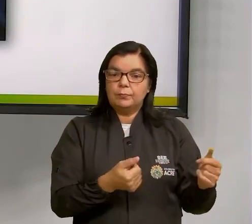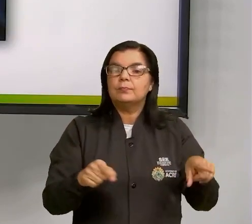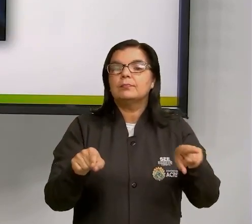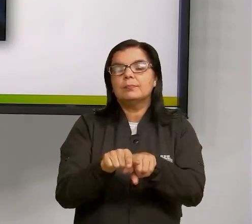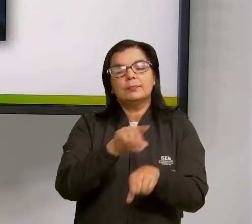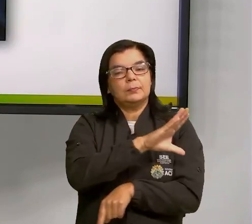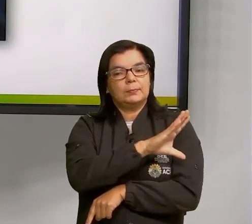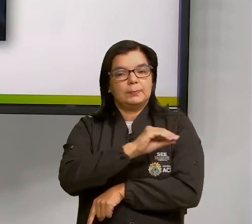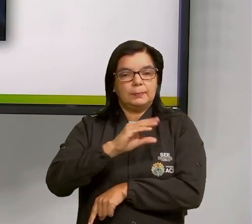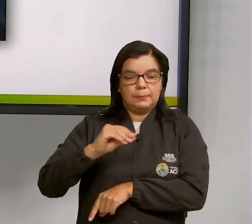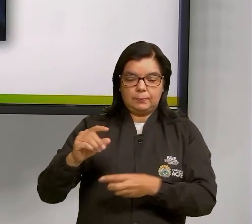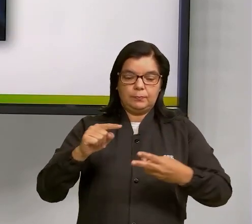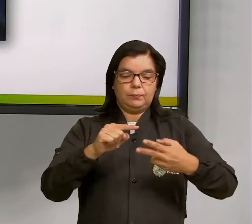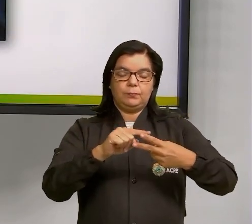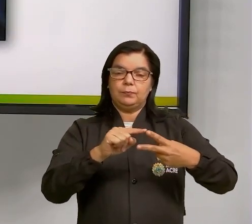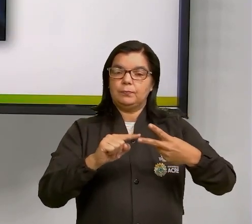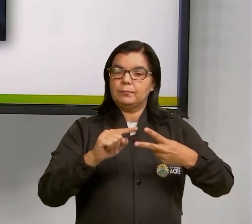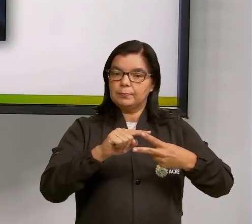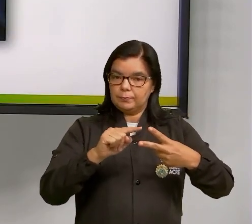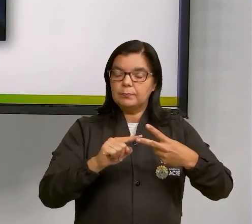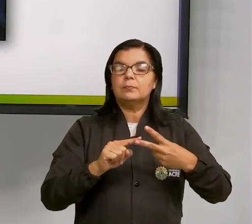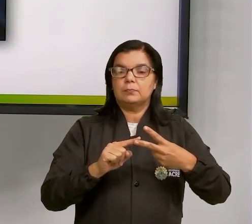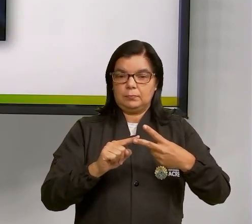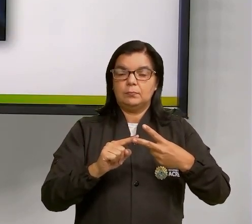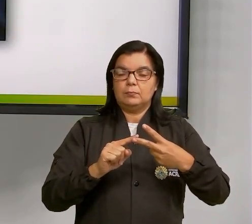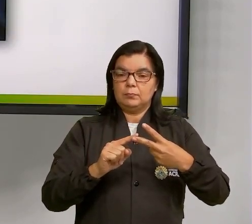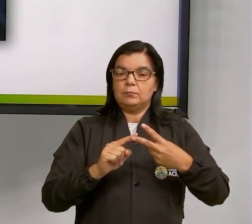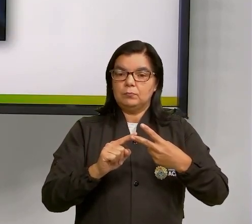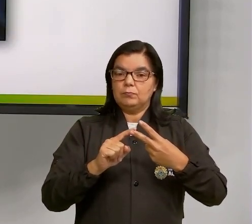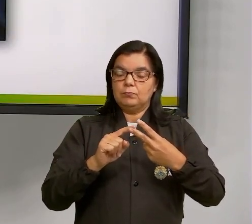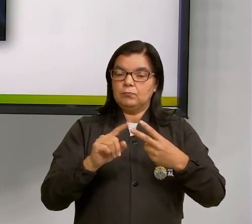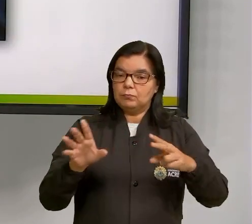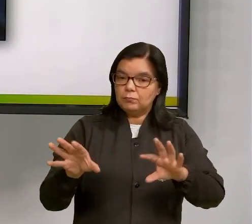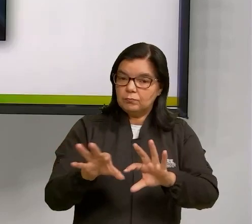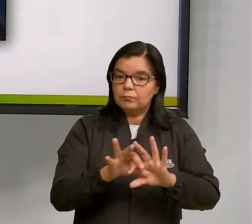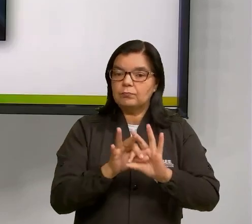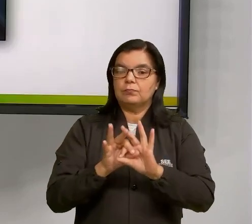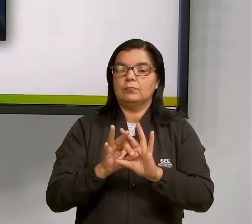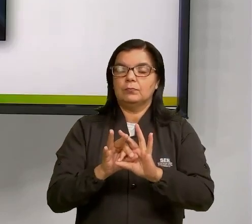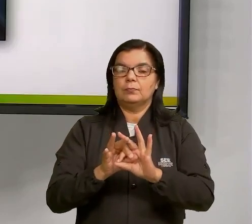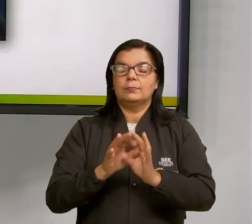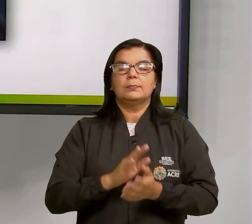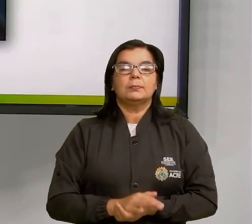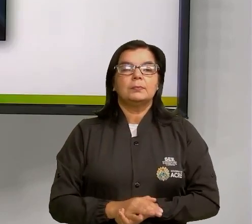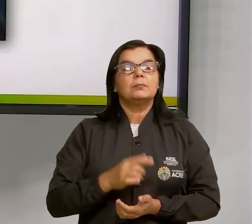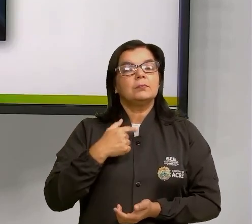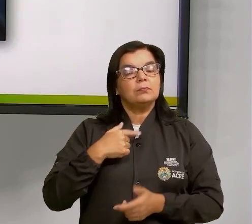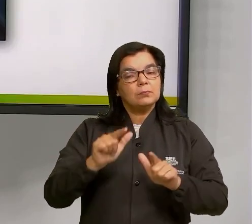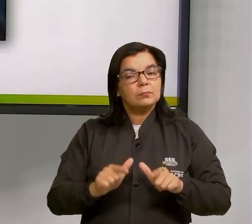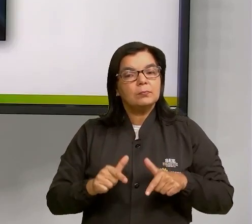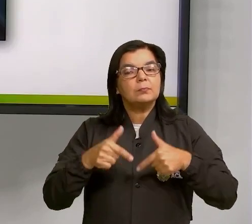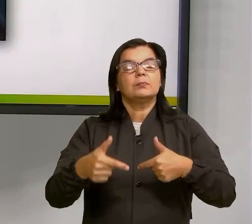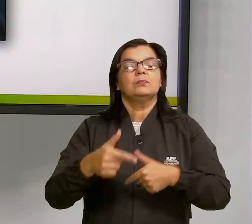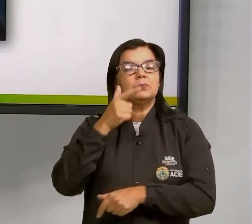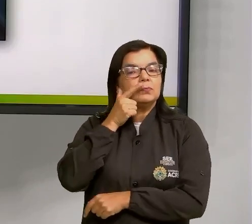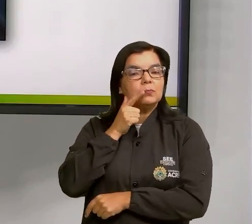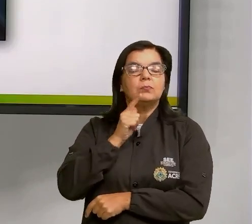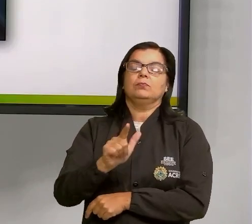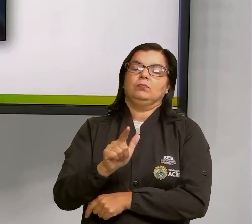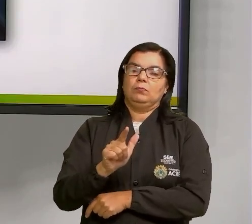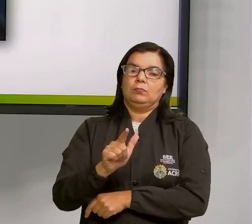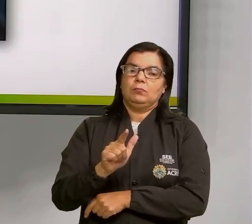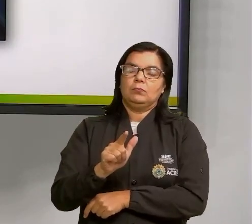não, essas duas expressões elas estão intimamente associadas e foi um movimento que ganhou